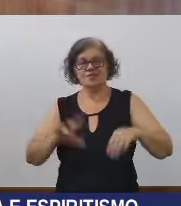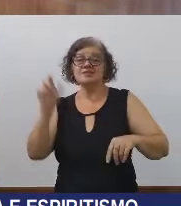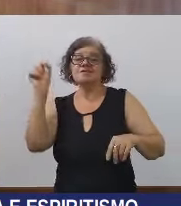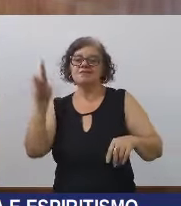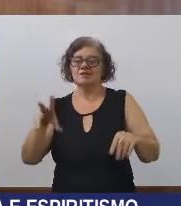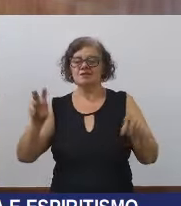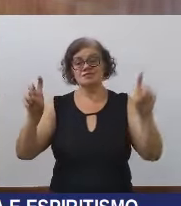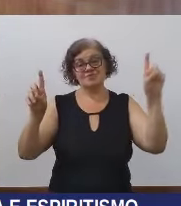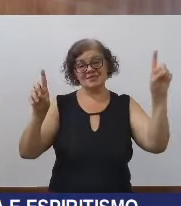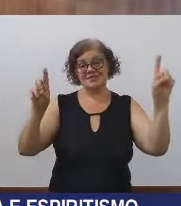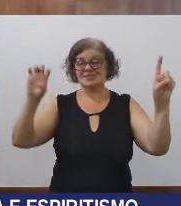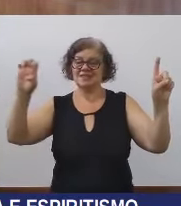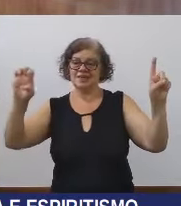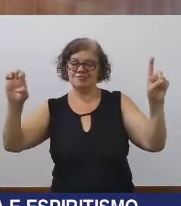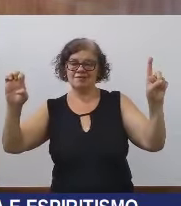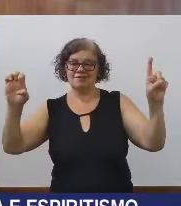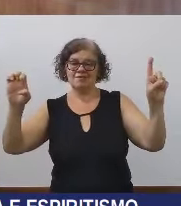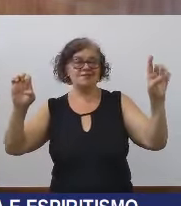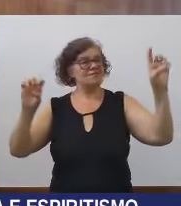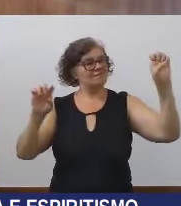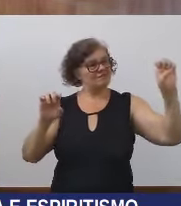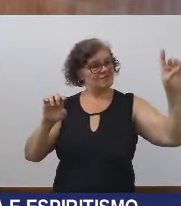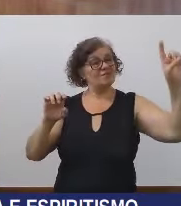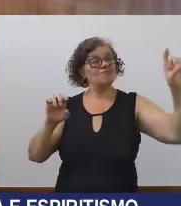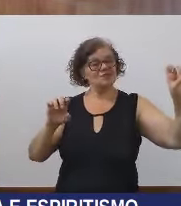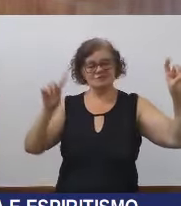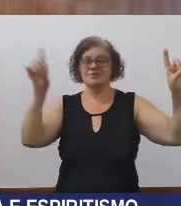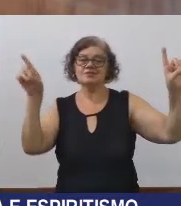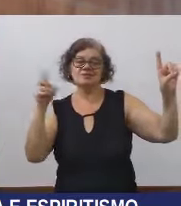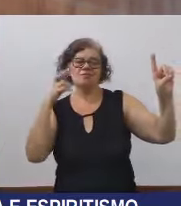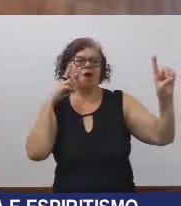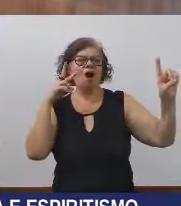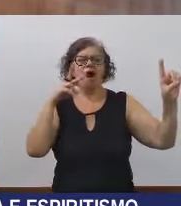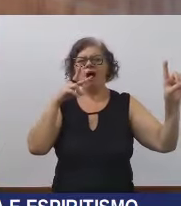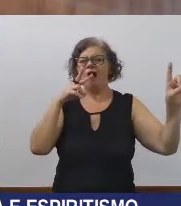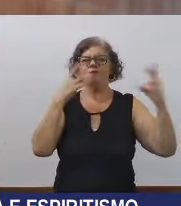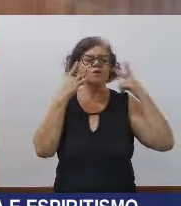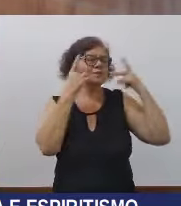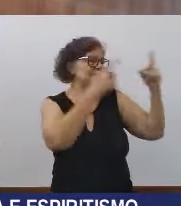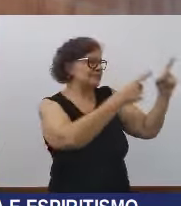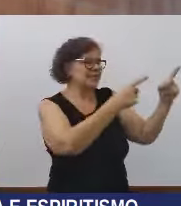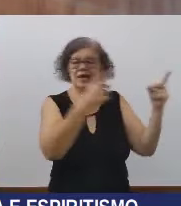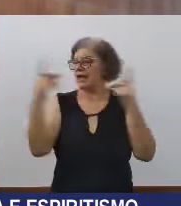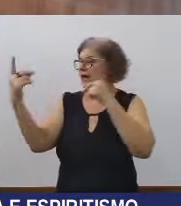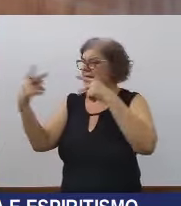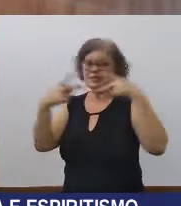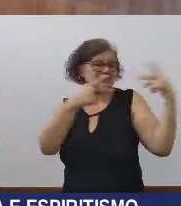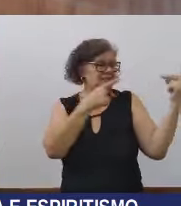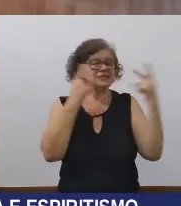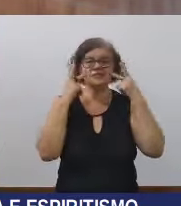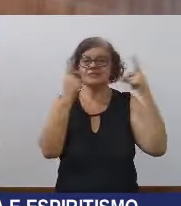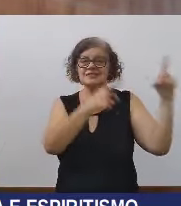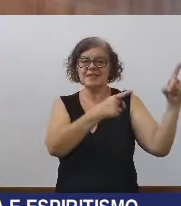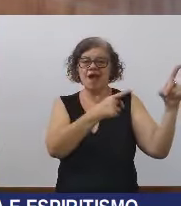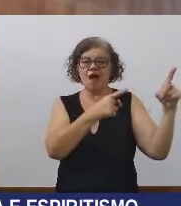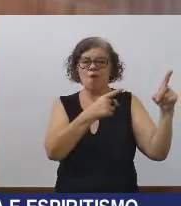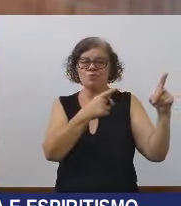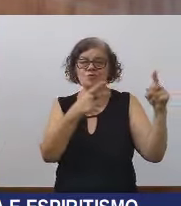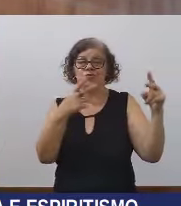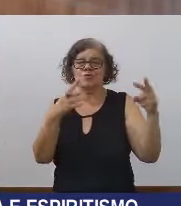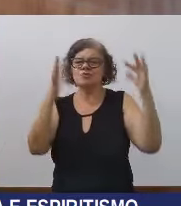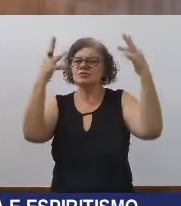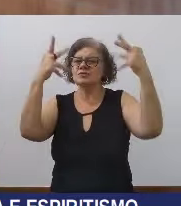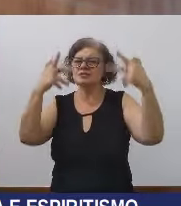Talvez quem estivesse do lado esquerdo ou do direito tivesse o cuidado de ouvir o que o outro tem a dizer. Mas, por favor, me descreva o que você